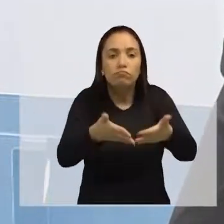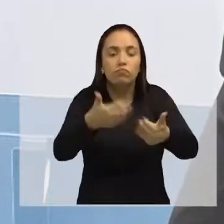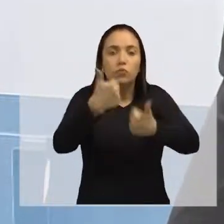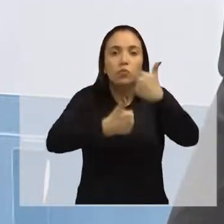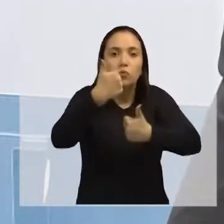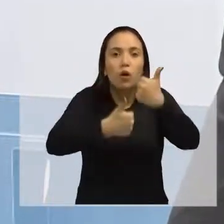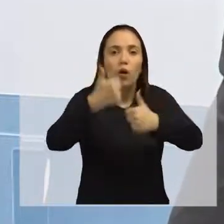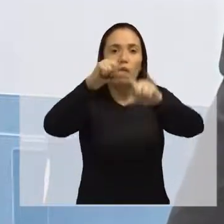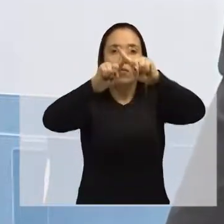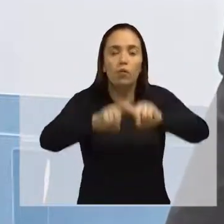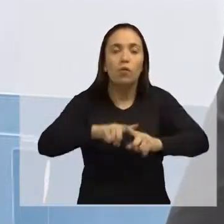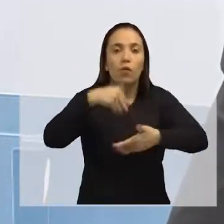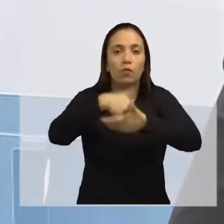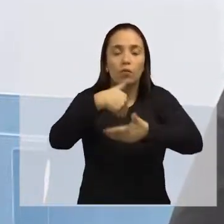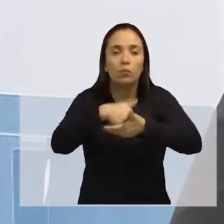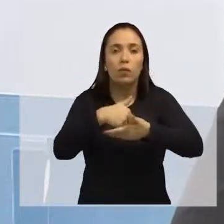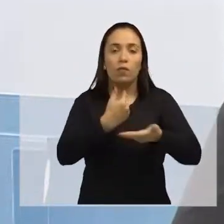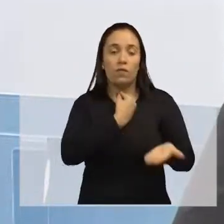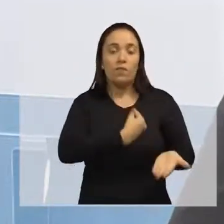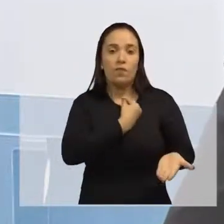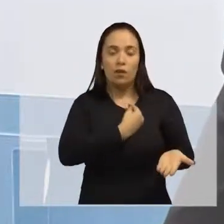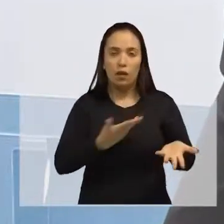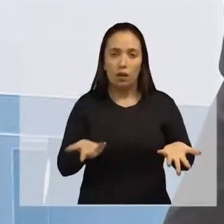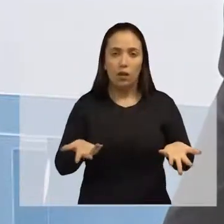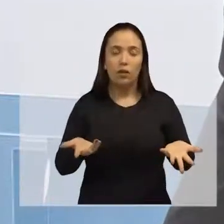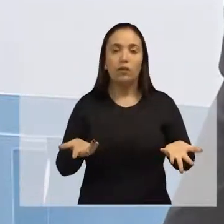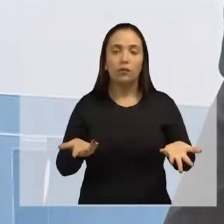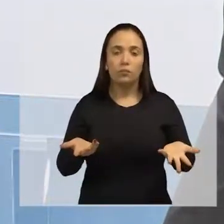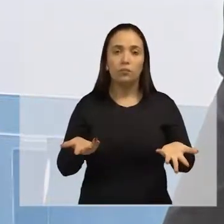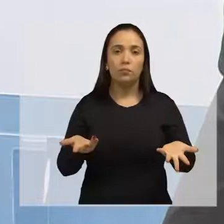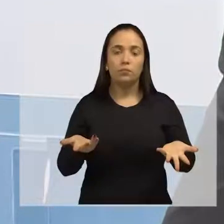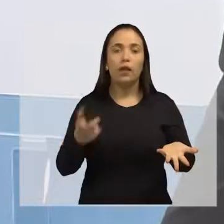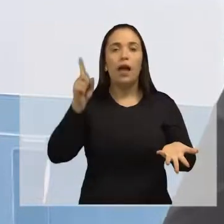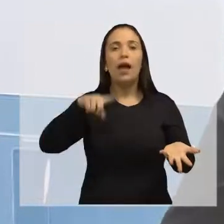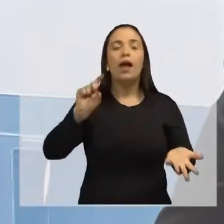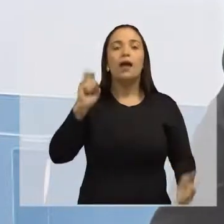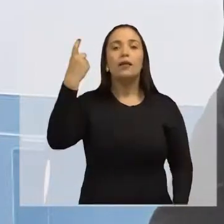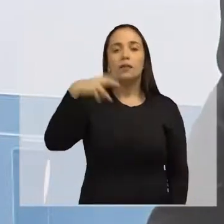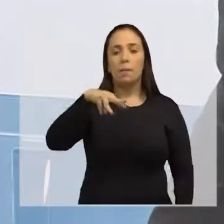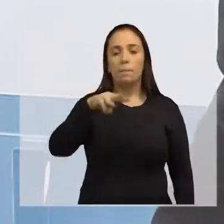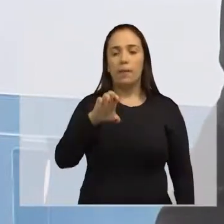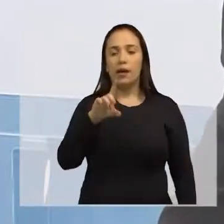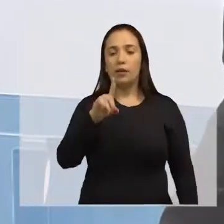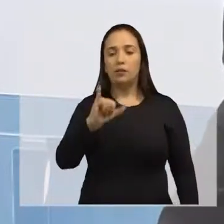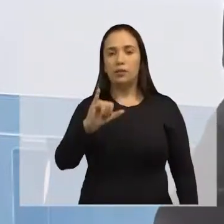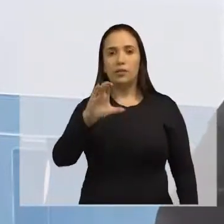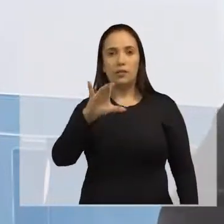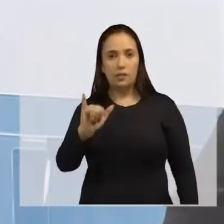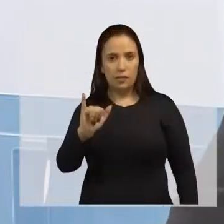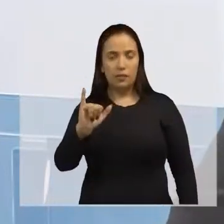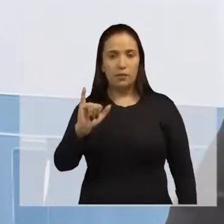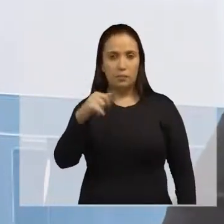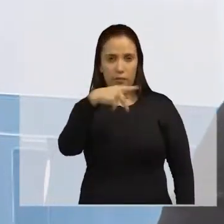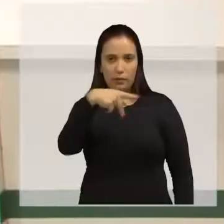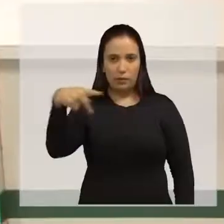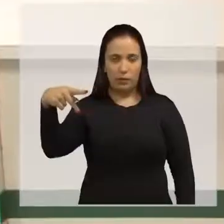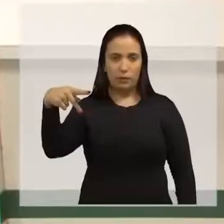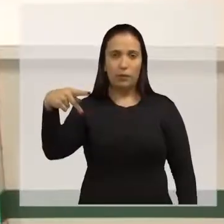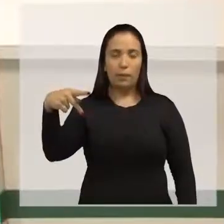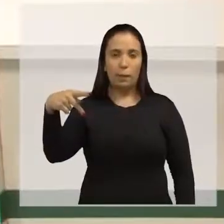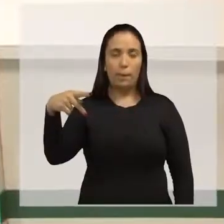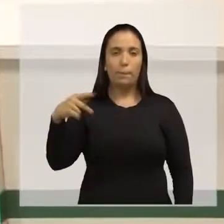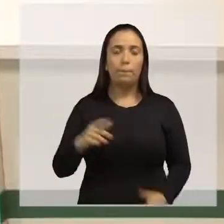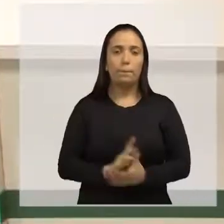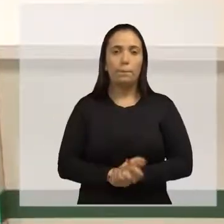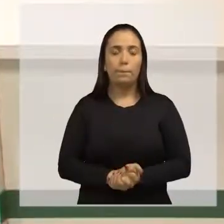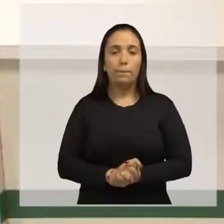Médici. E aí o governo do Médici, né, Luiz? Exatamente, criou todo a Copa do México. Do México. Né? A primeira Copa